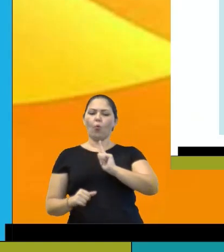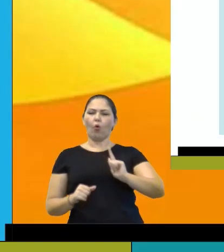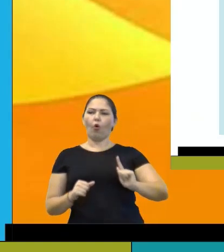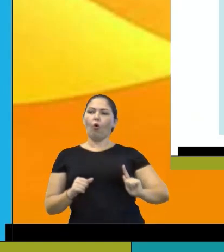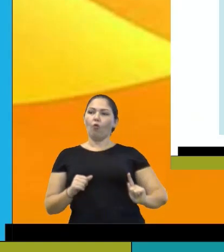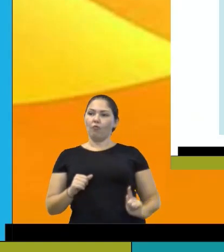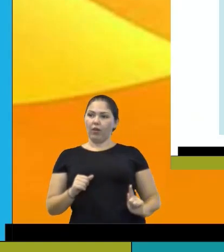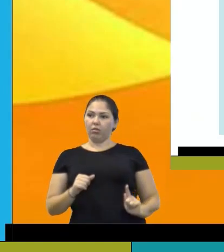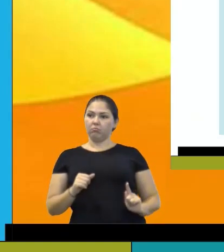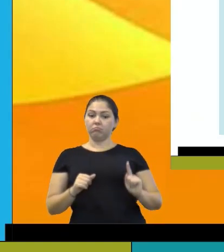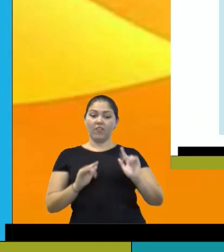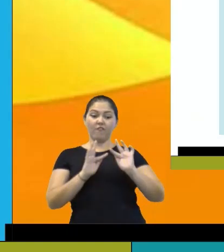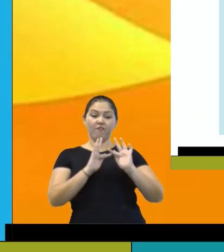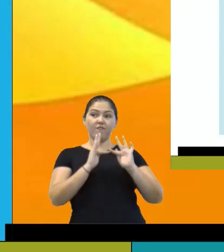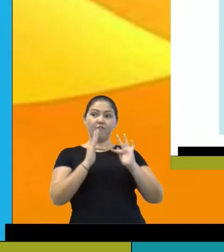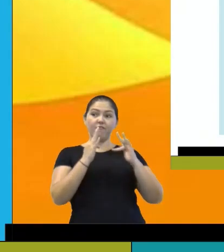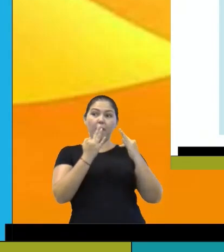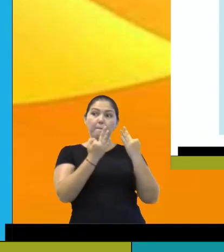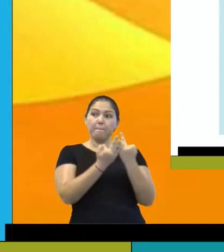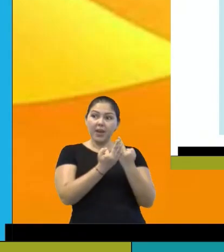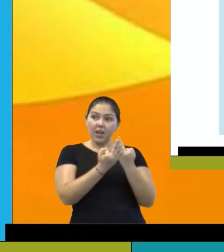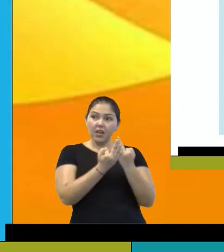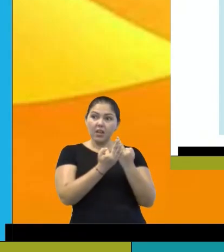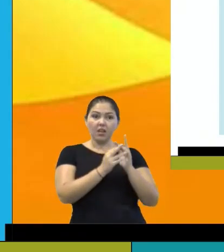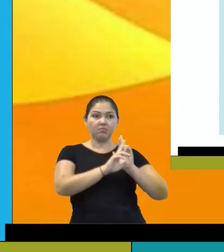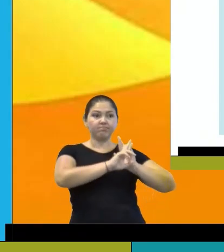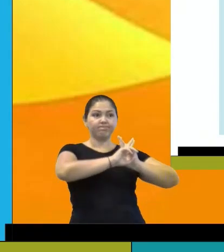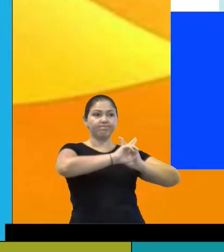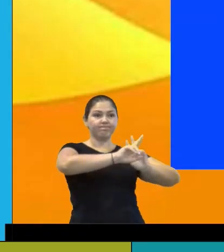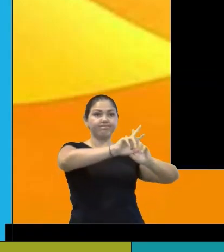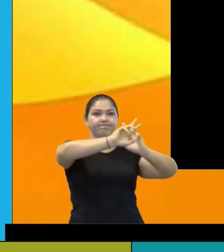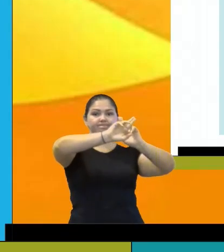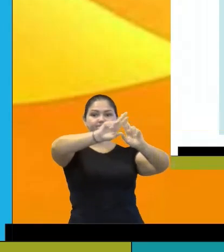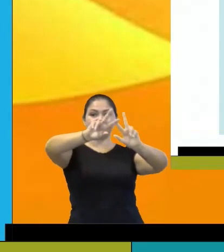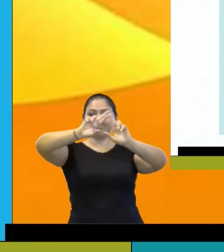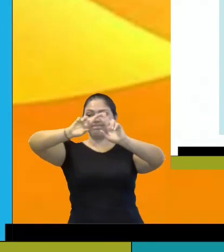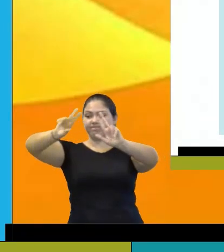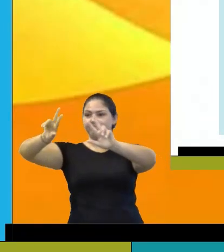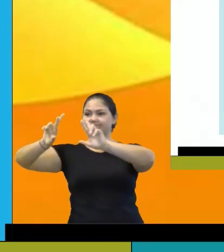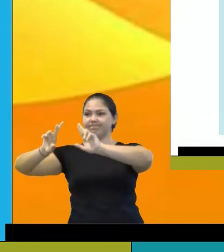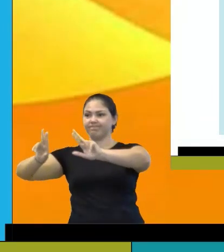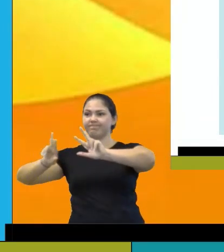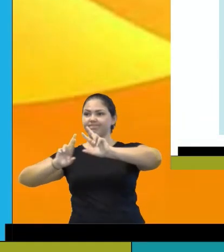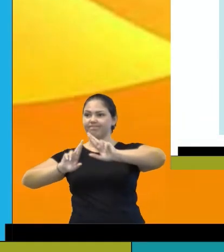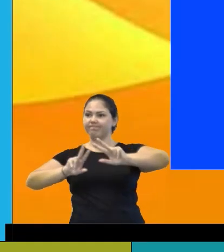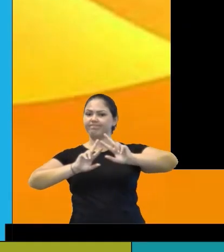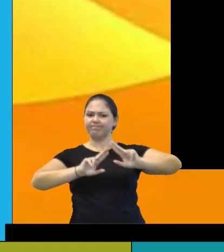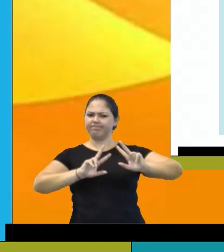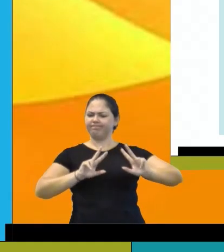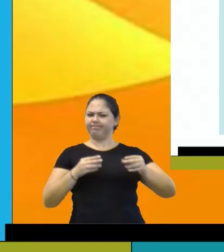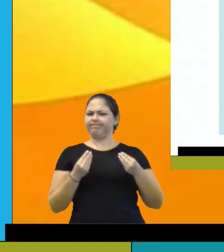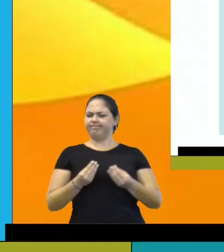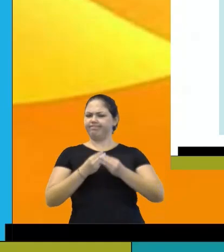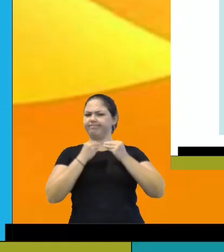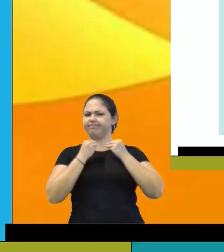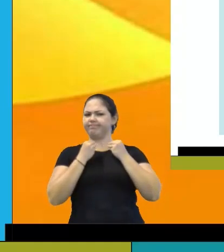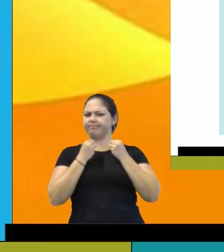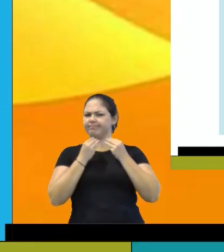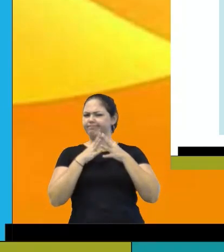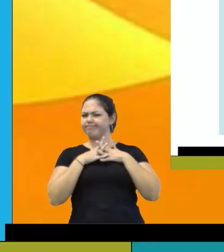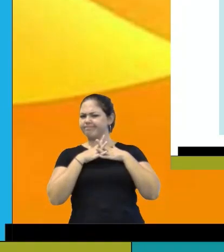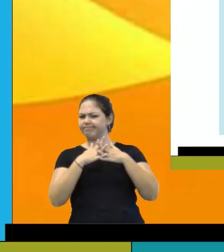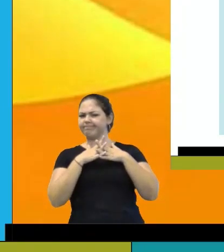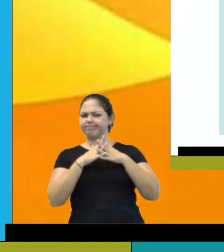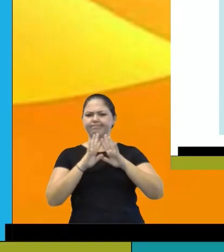famílias distintas. A Itália de Maquiavel era muito dividida. E essa divisão Maquiavel percebeu que ela